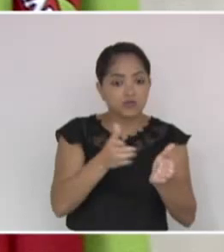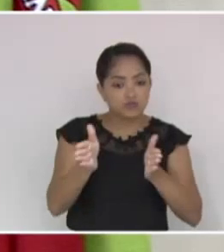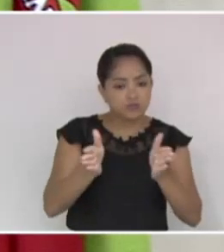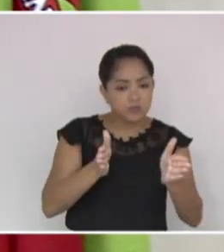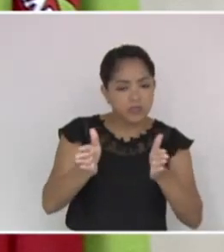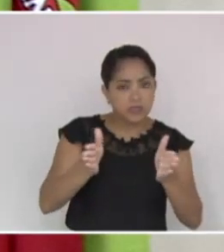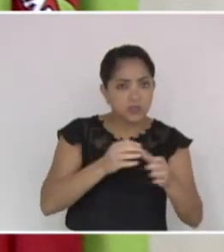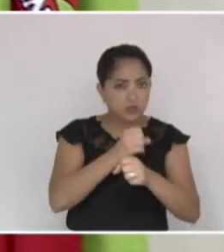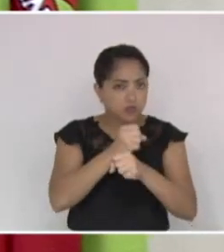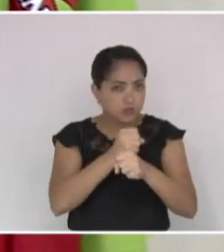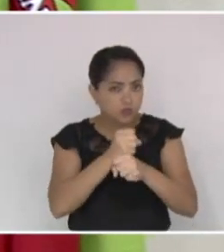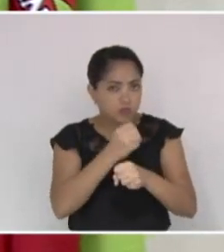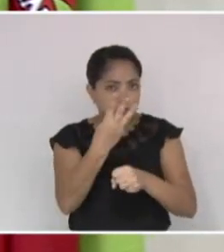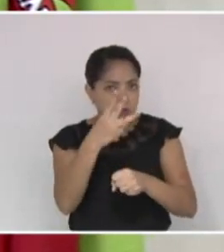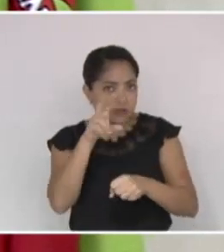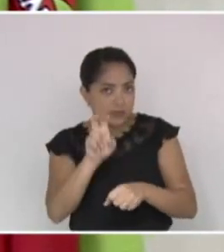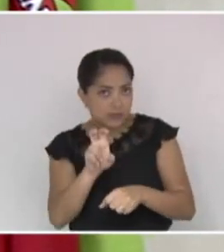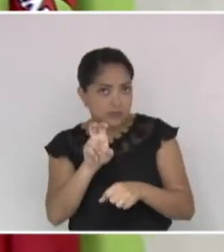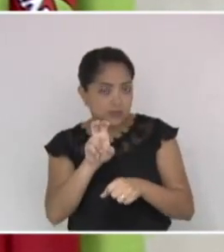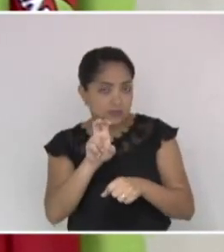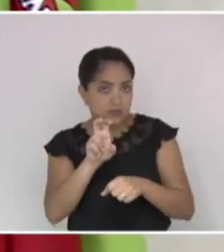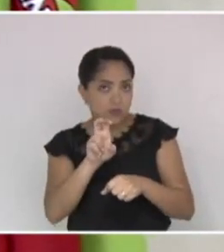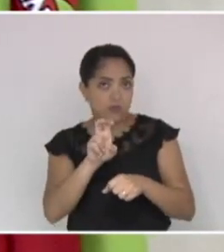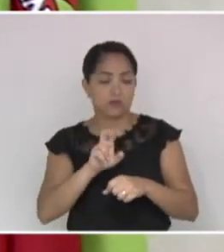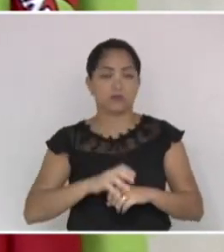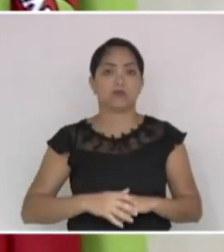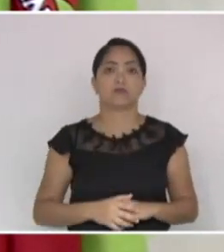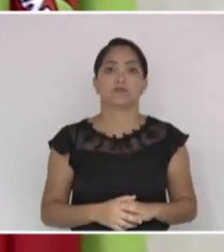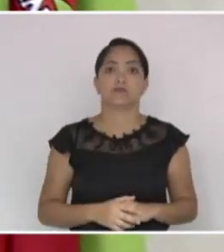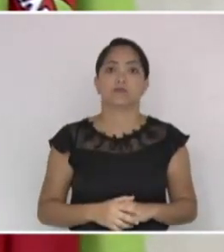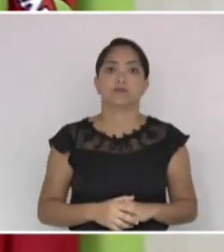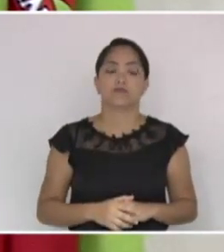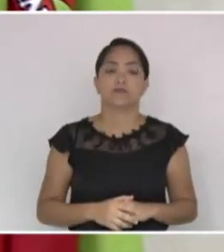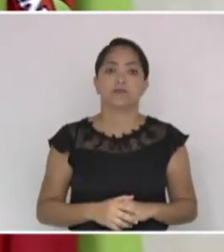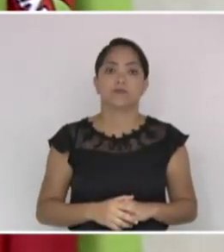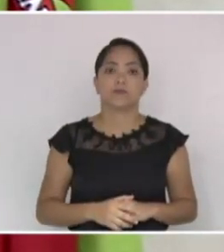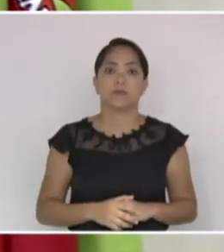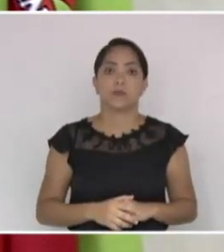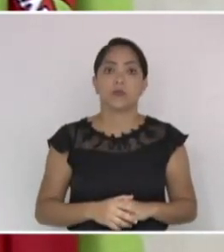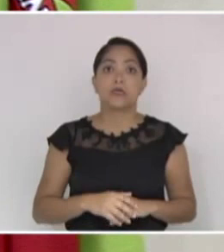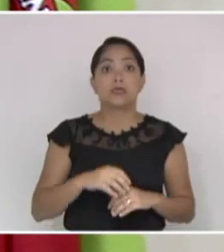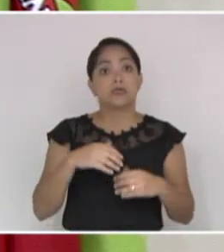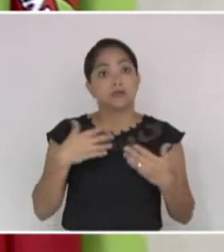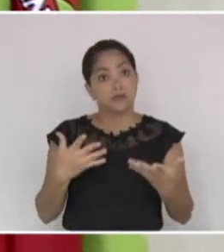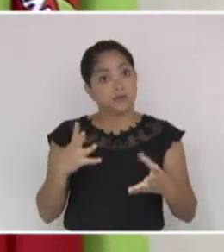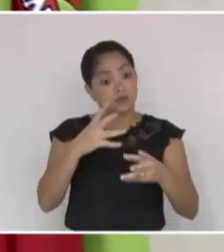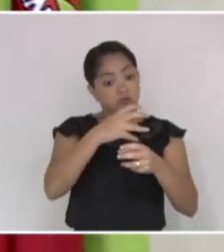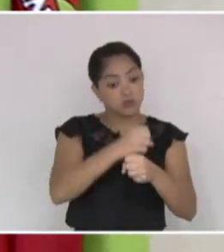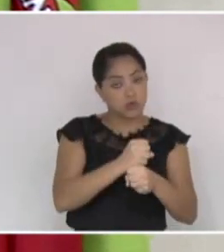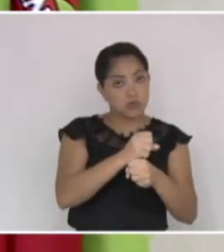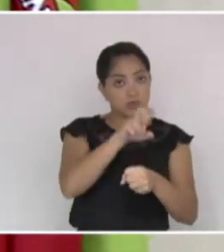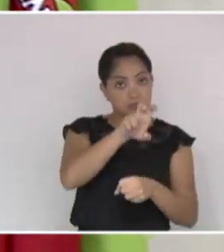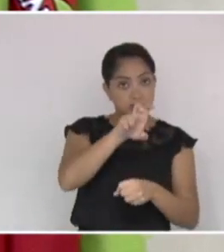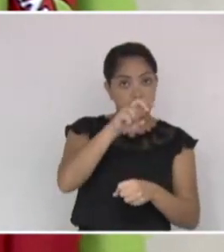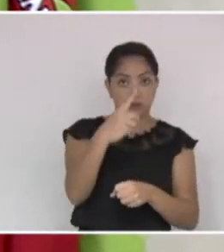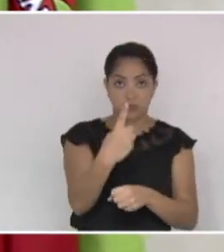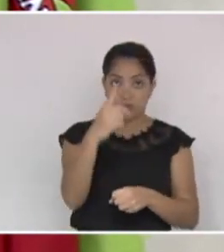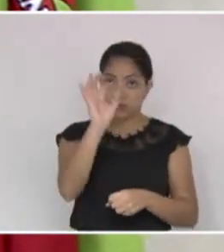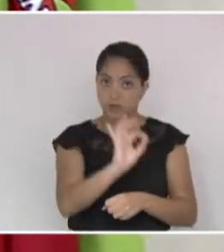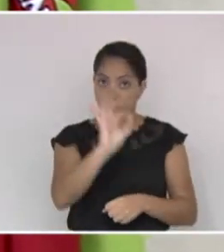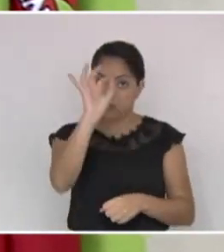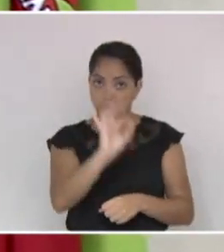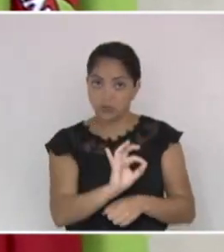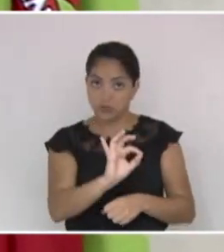anos para a sua aposentadoria. Com isso, se soma 51%, que